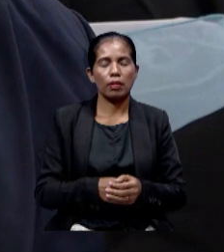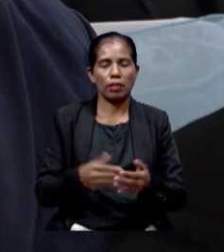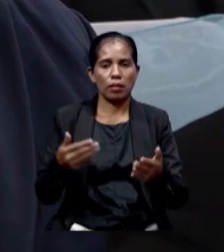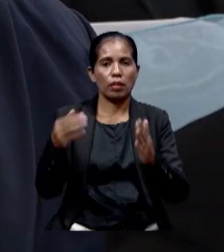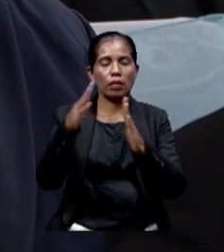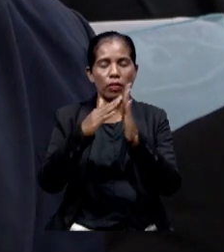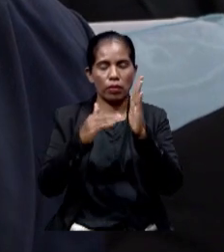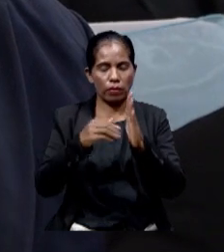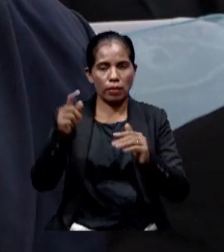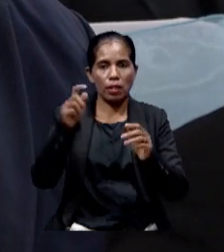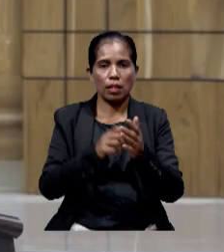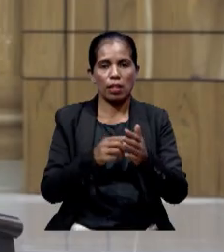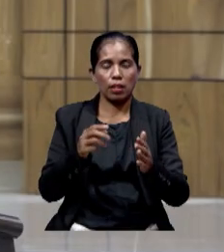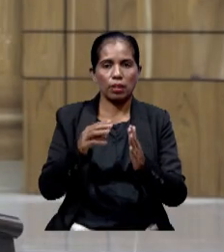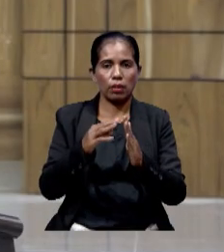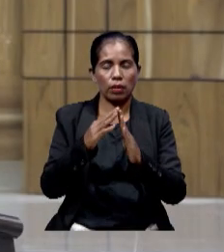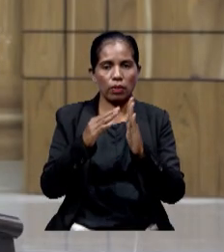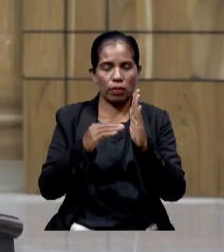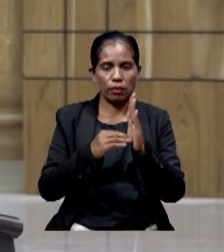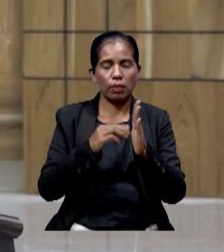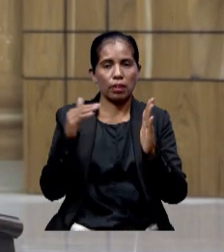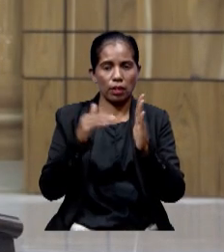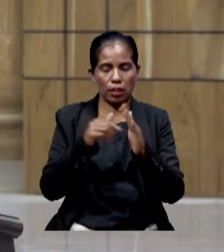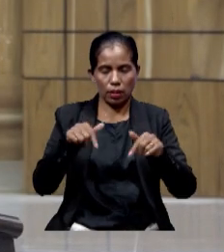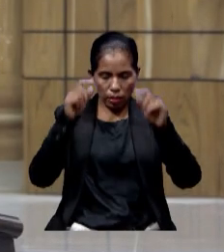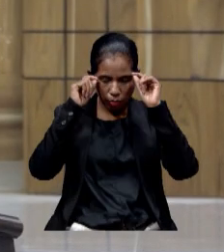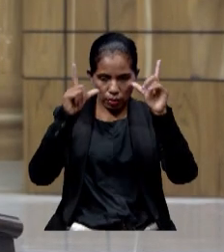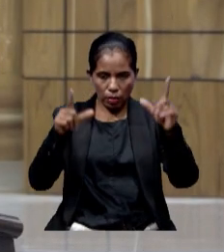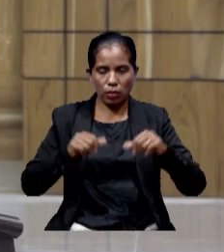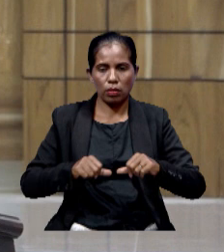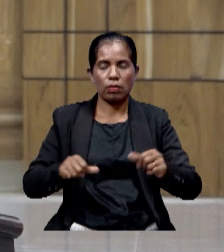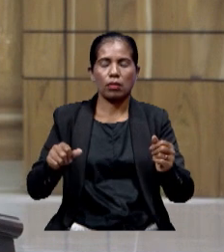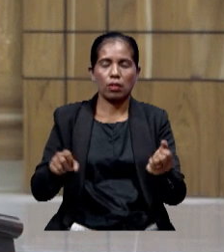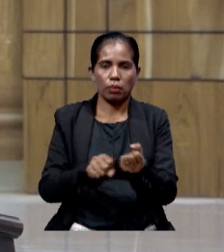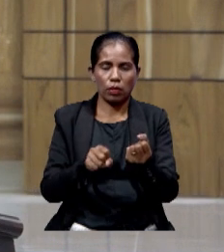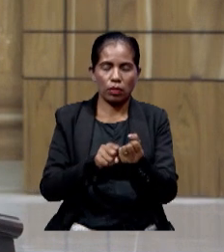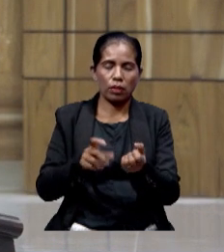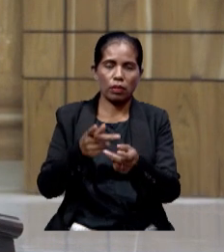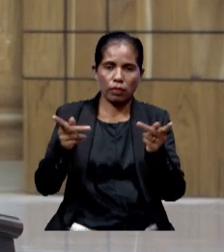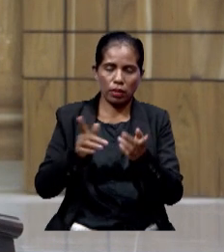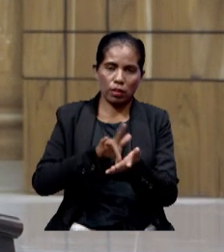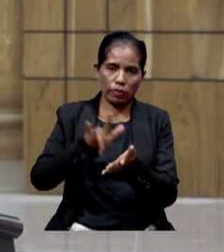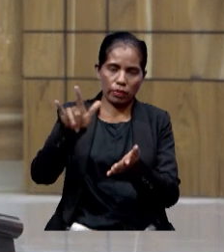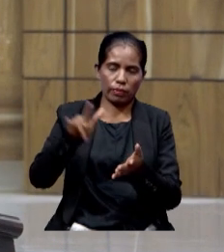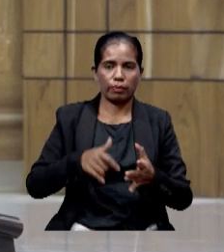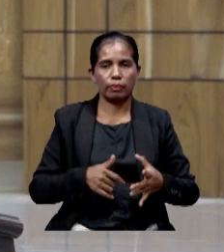Filipe Niewit-Hateten, continua com apoio do Timor-Leste e a aeroaviasão na área de Siracelotan.